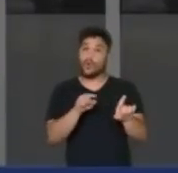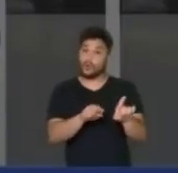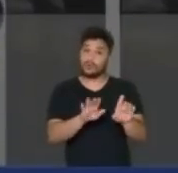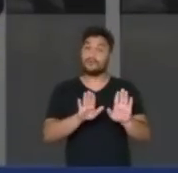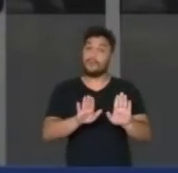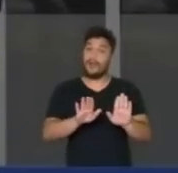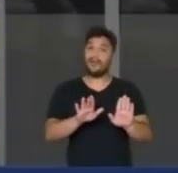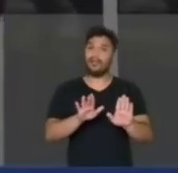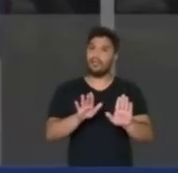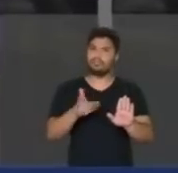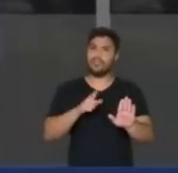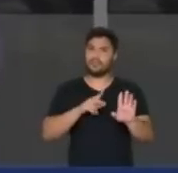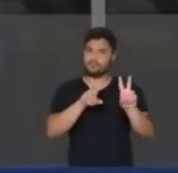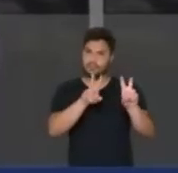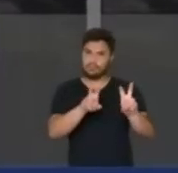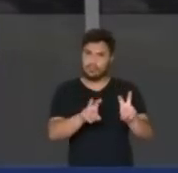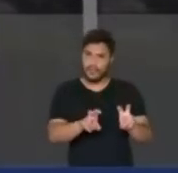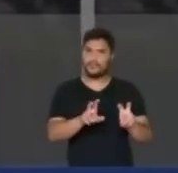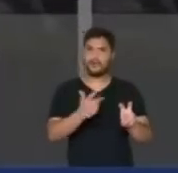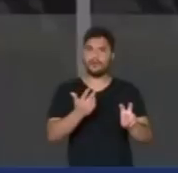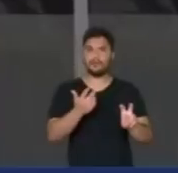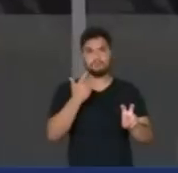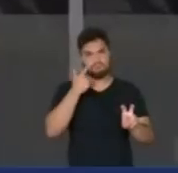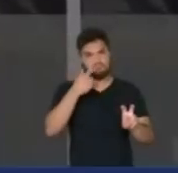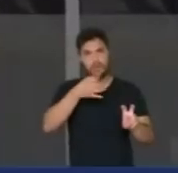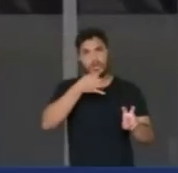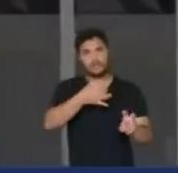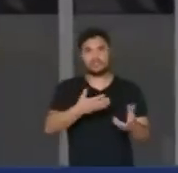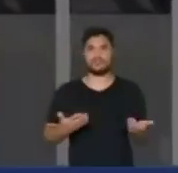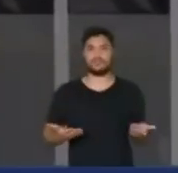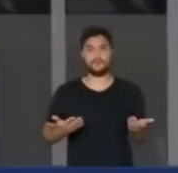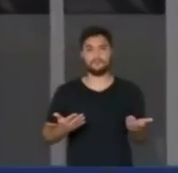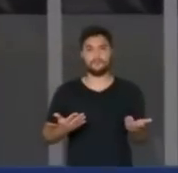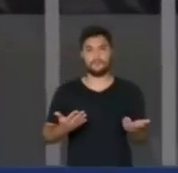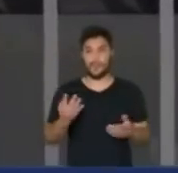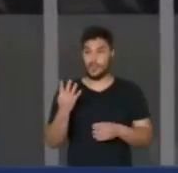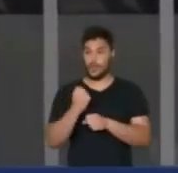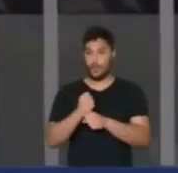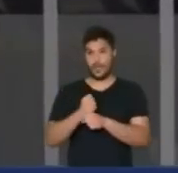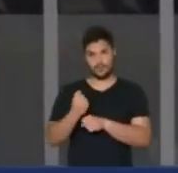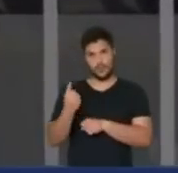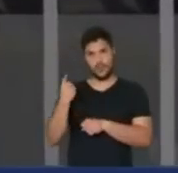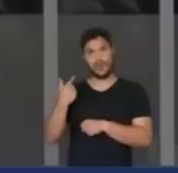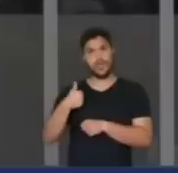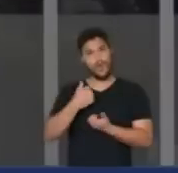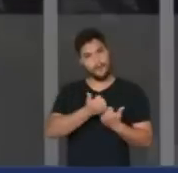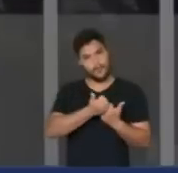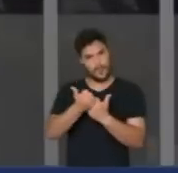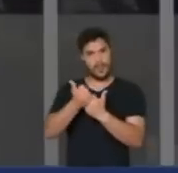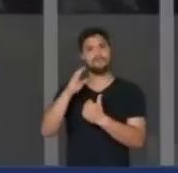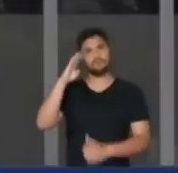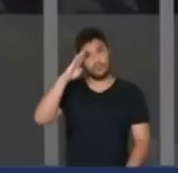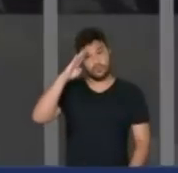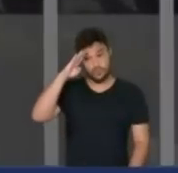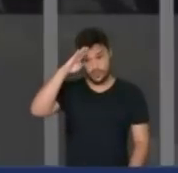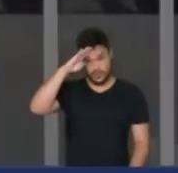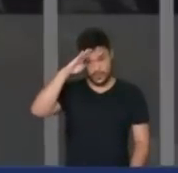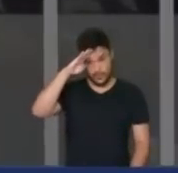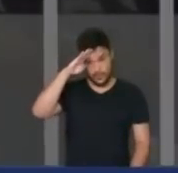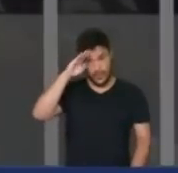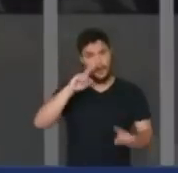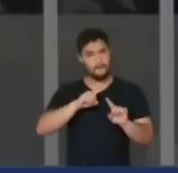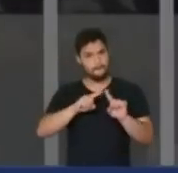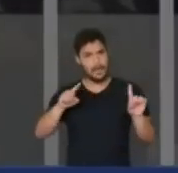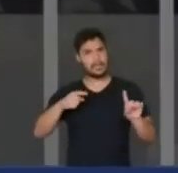Nos últimos quatro anos apesar de ser um apoiador do presidente bolsonaro nunca me